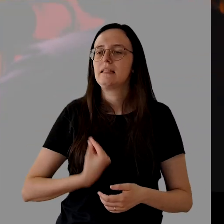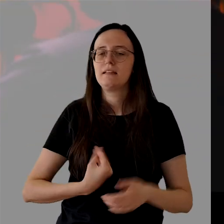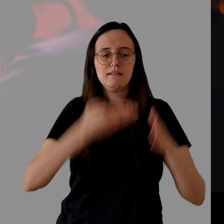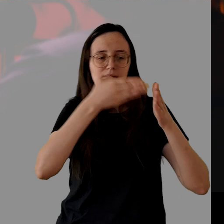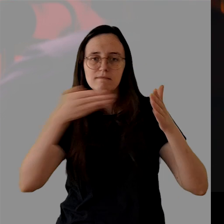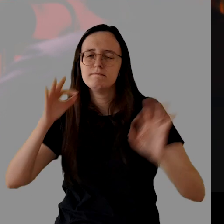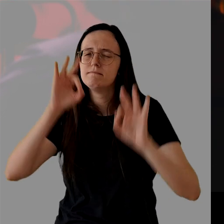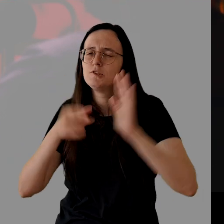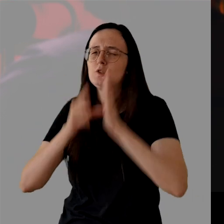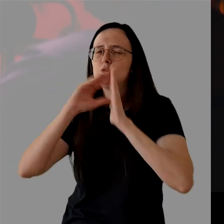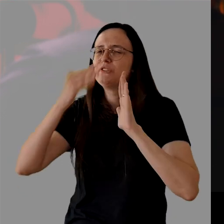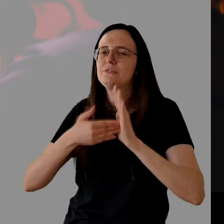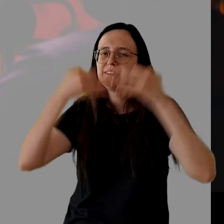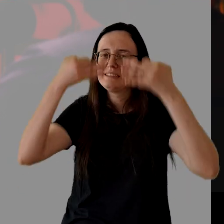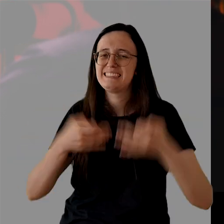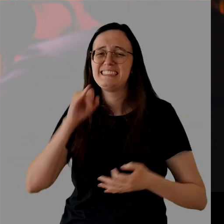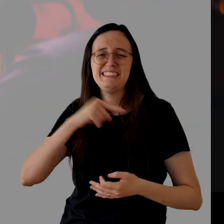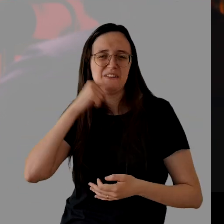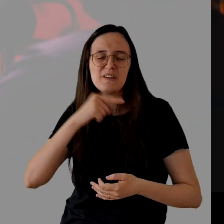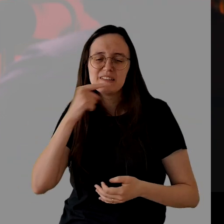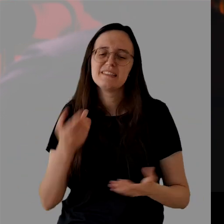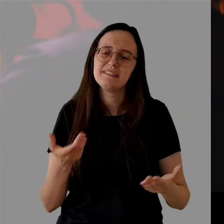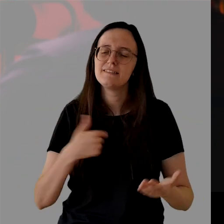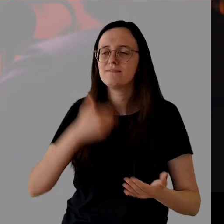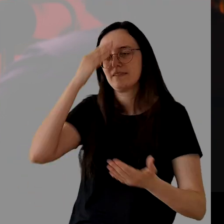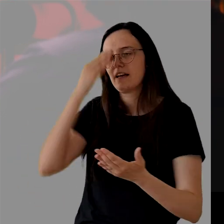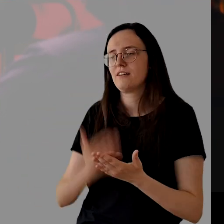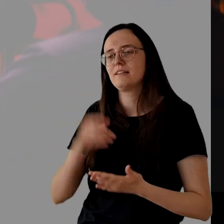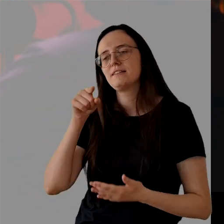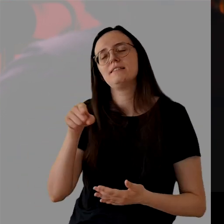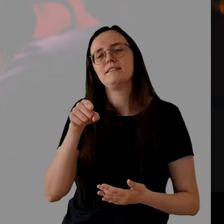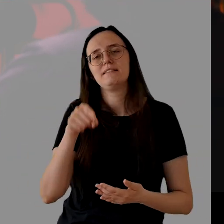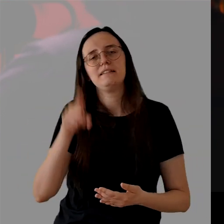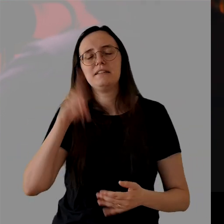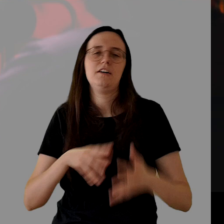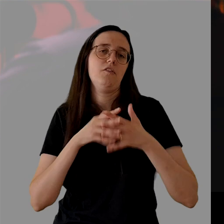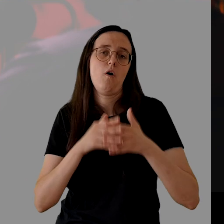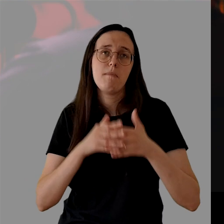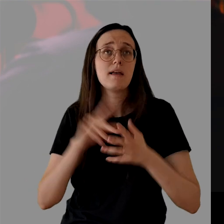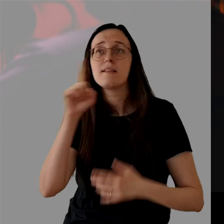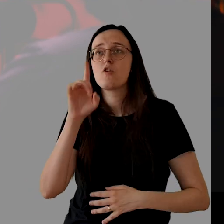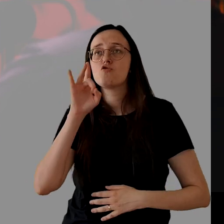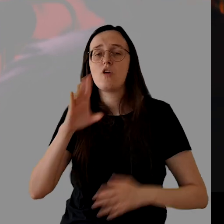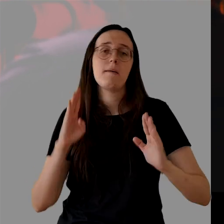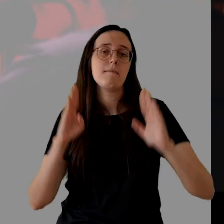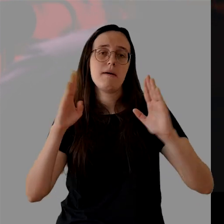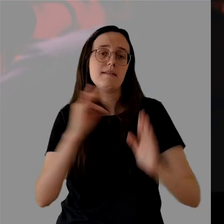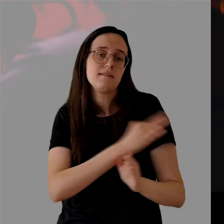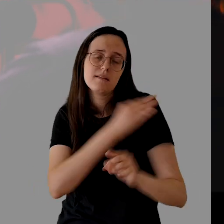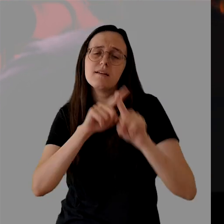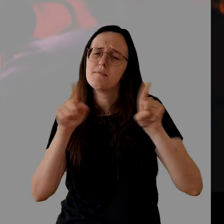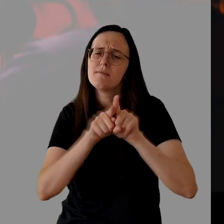bem feita. Quando você não consegue isso, eu acho que é uma complicação não somente na parte técnica, mas também na